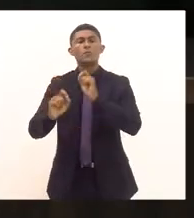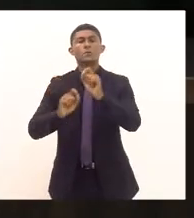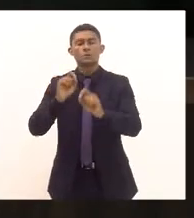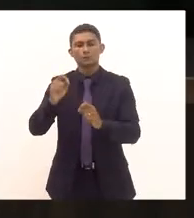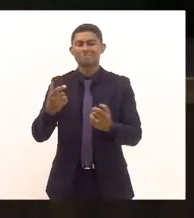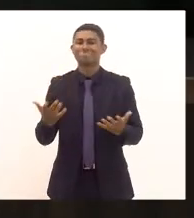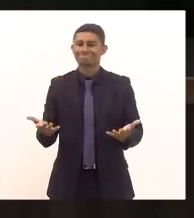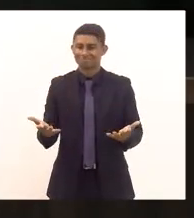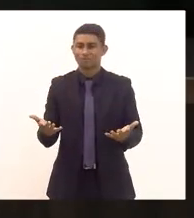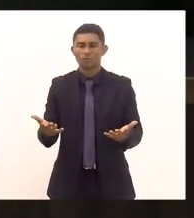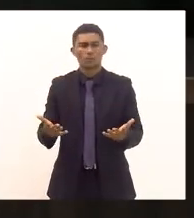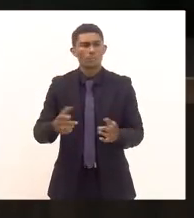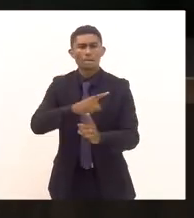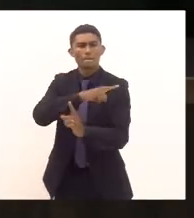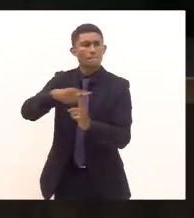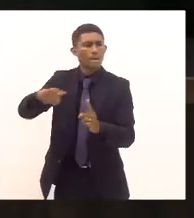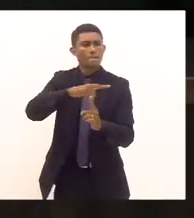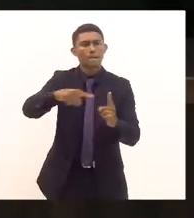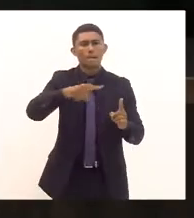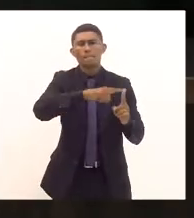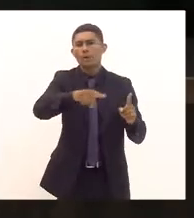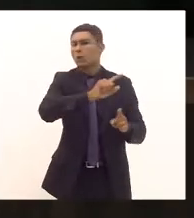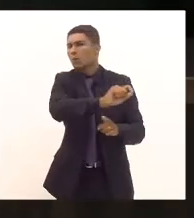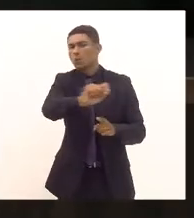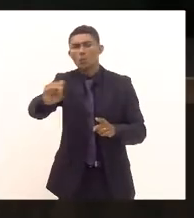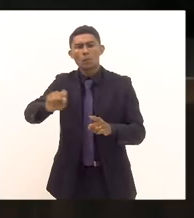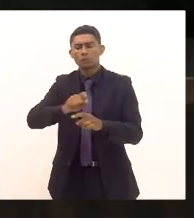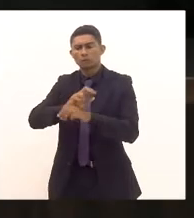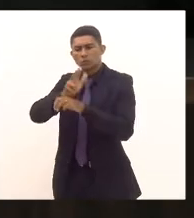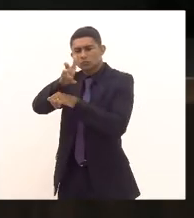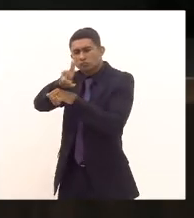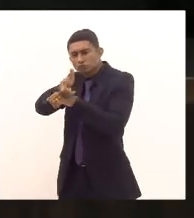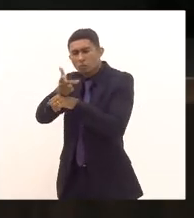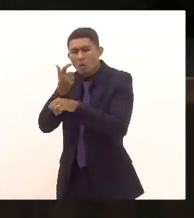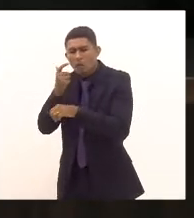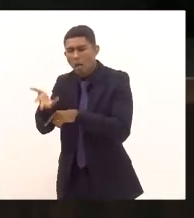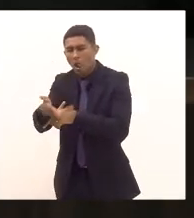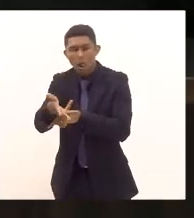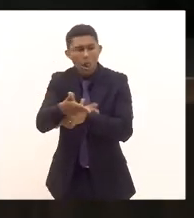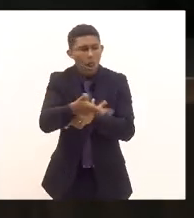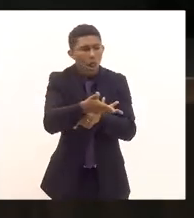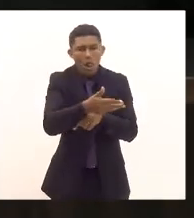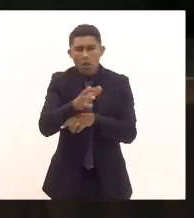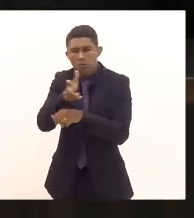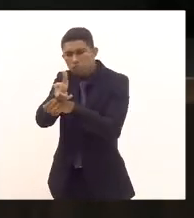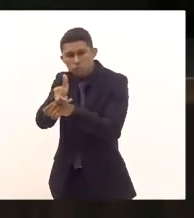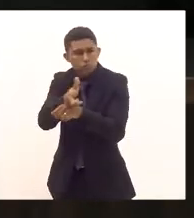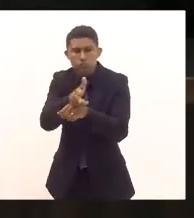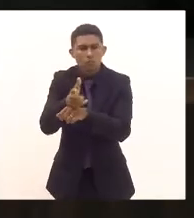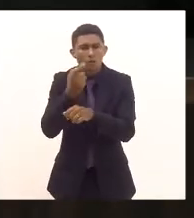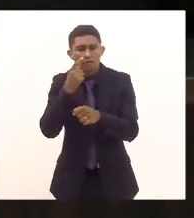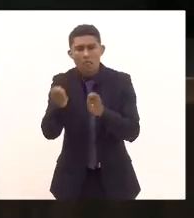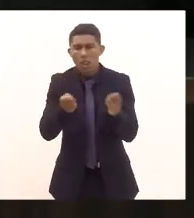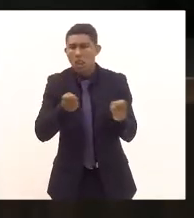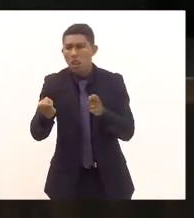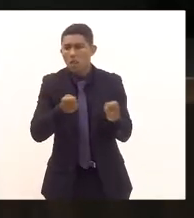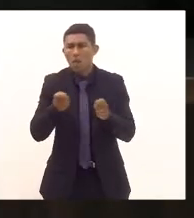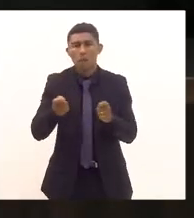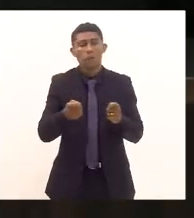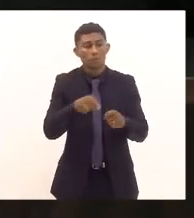dispõe sobre proíbe a instalação e uso de radares eletrônicos eletrônicos fixos para controle de velocidade nas rodovias